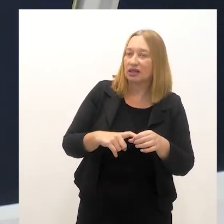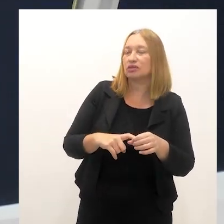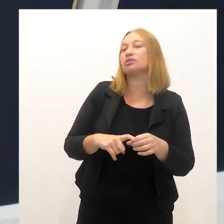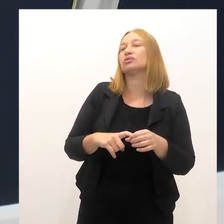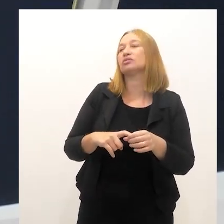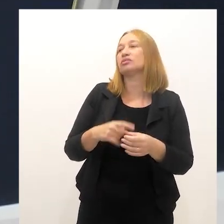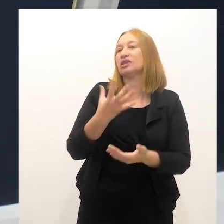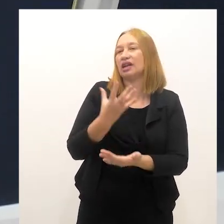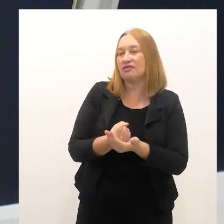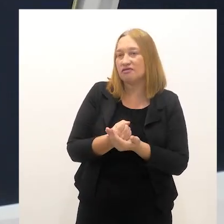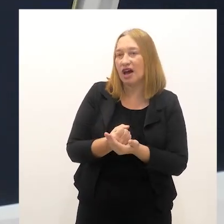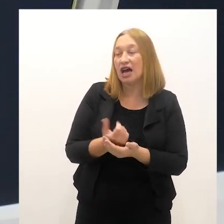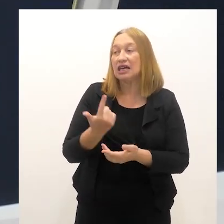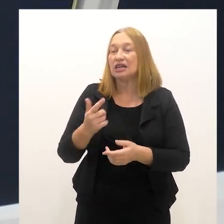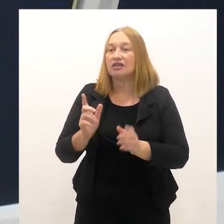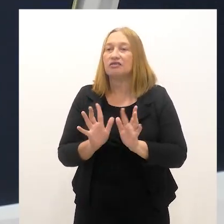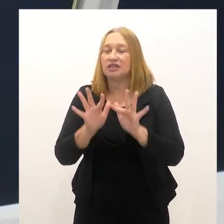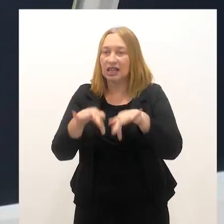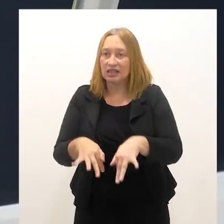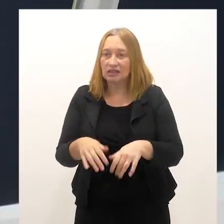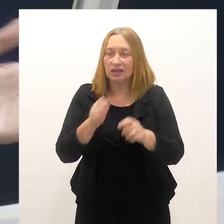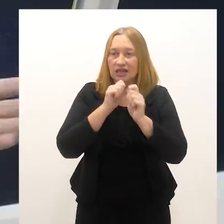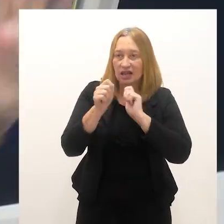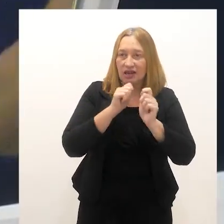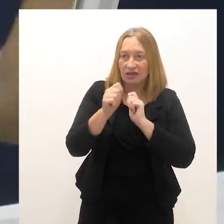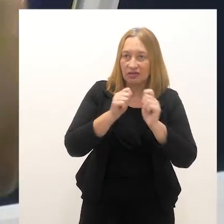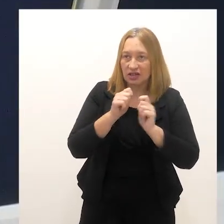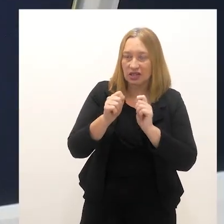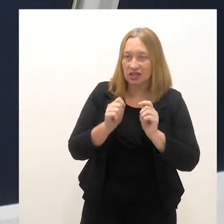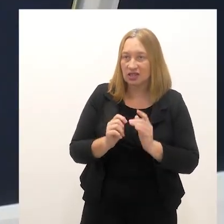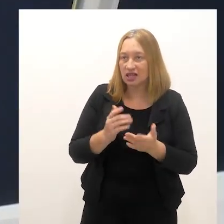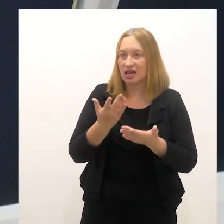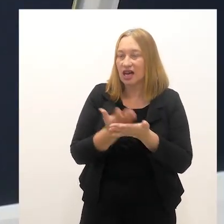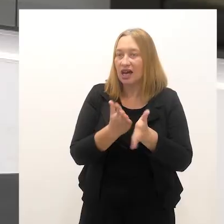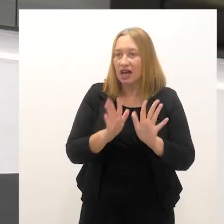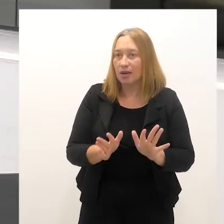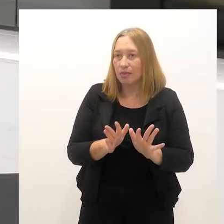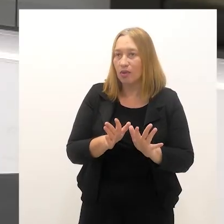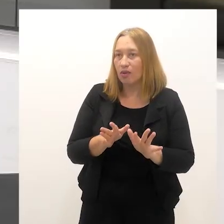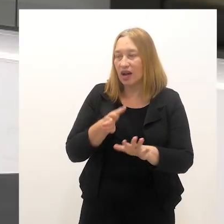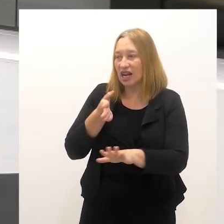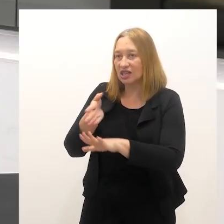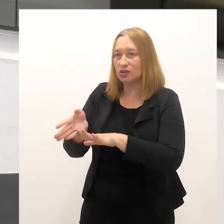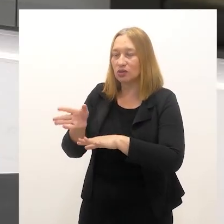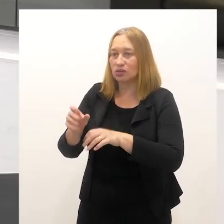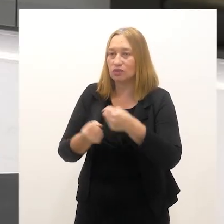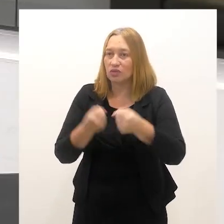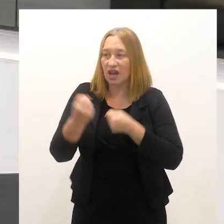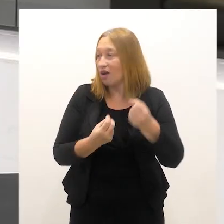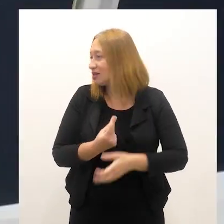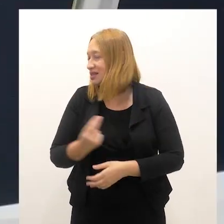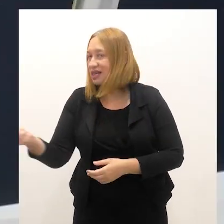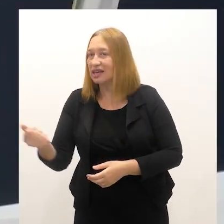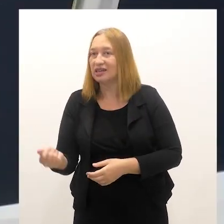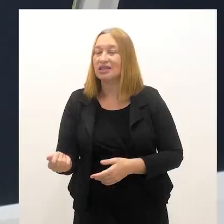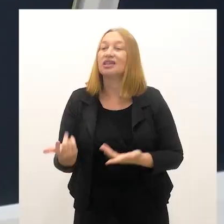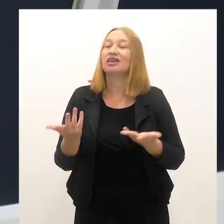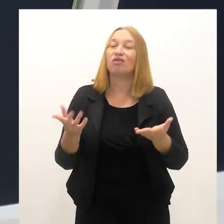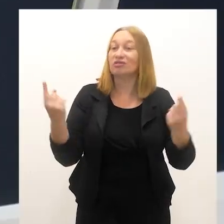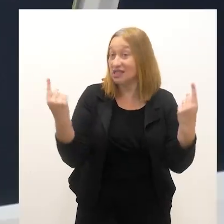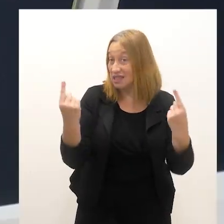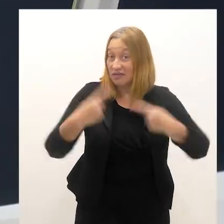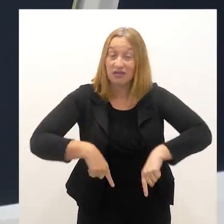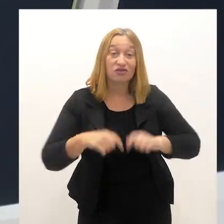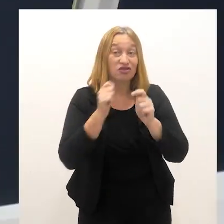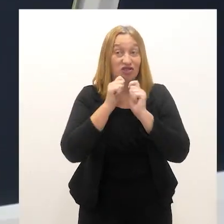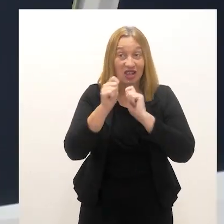relançados. E assim foi. Terminou a entrevista, ela entrou no carro e foi embora. De boca cheia. Sim. Muito legal. São os